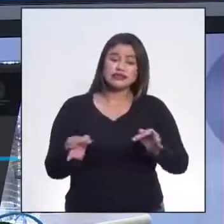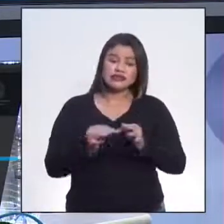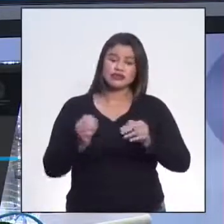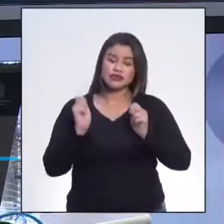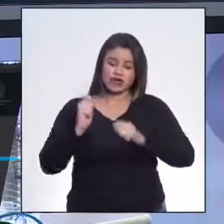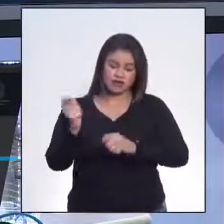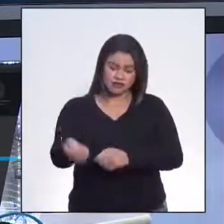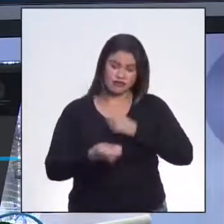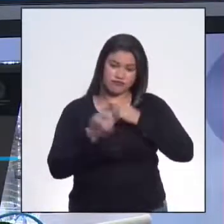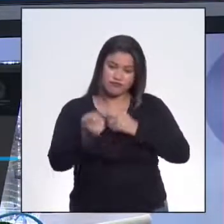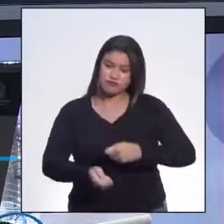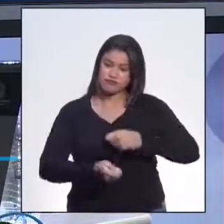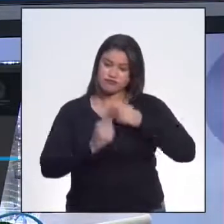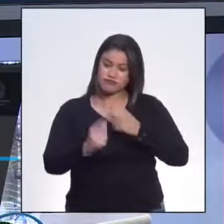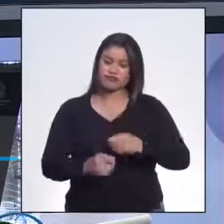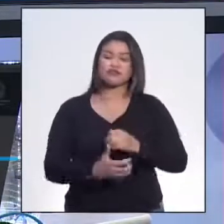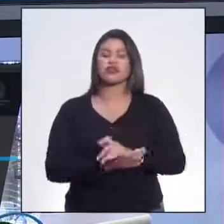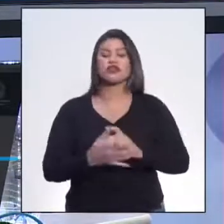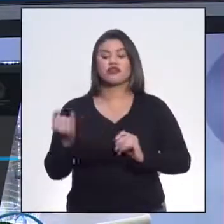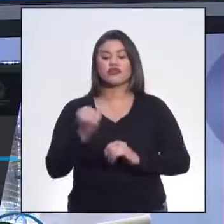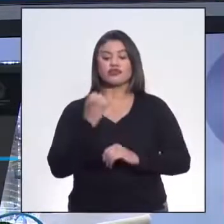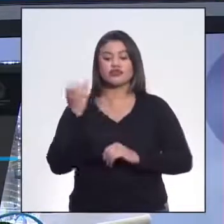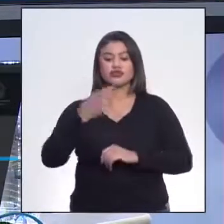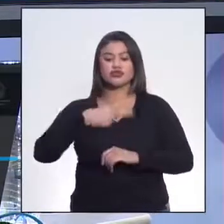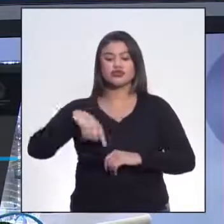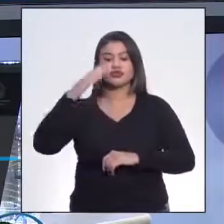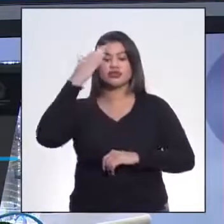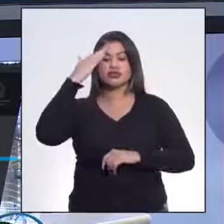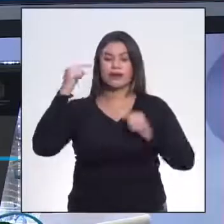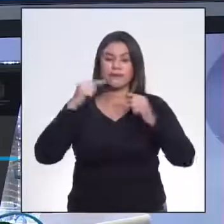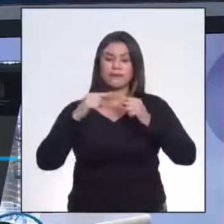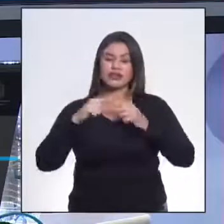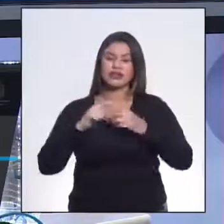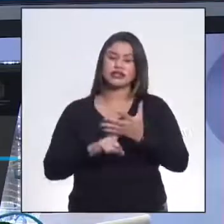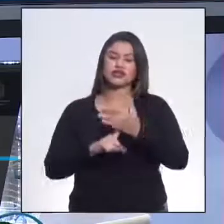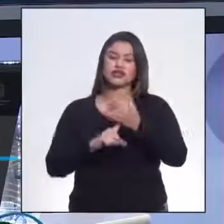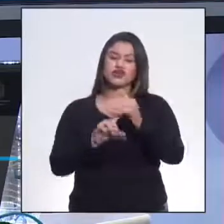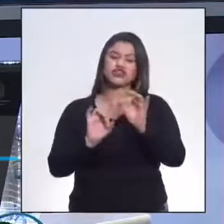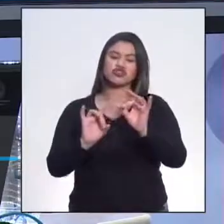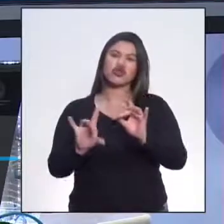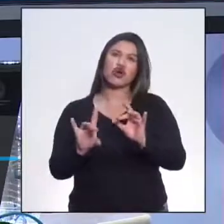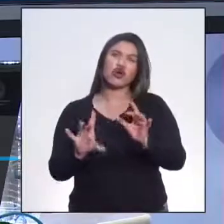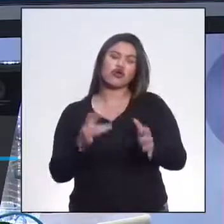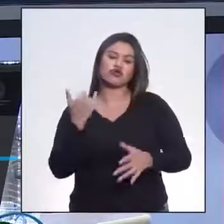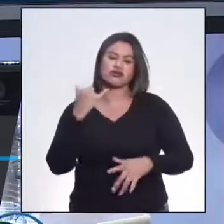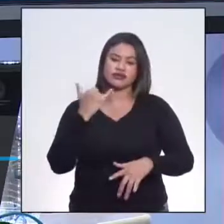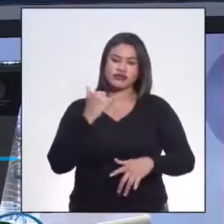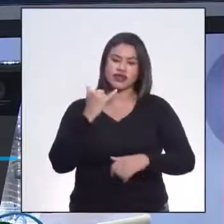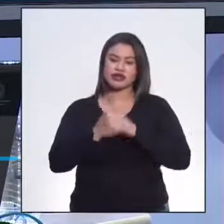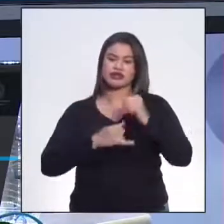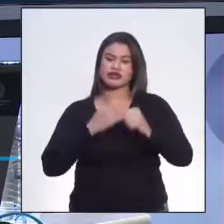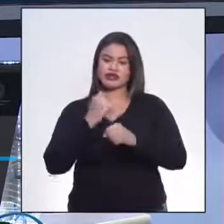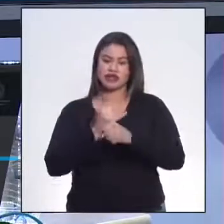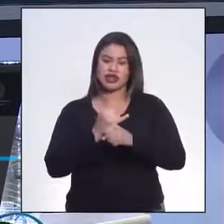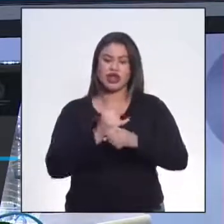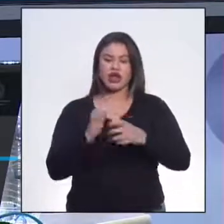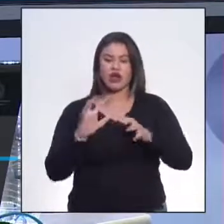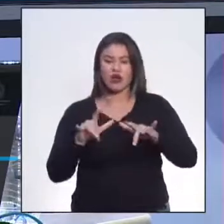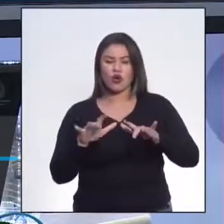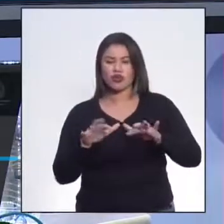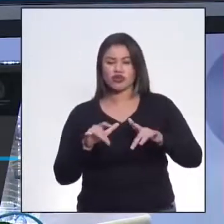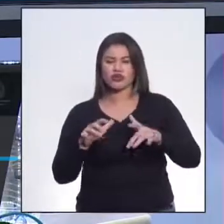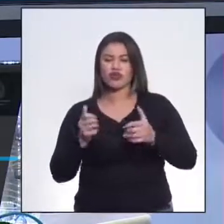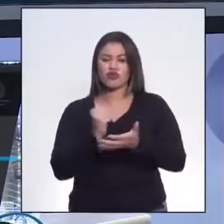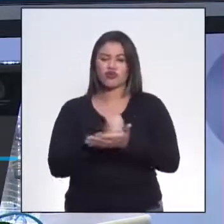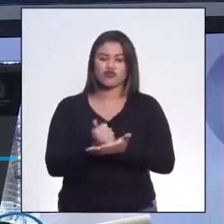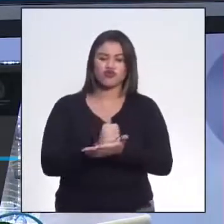de instrumento. Então, é importante a gente entender que a tecnologia ela não está só associada a celular, a internet, a computador, a